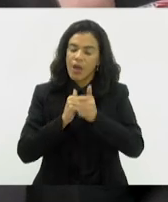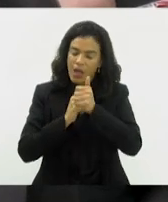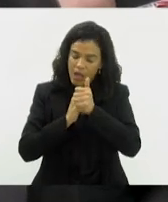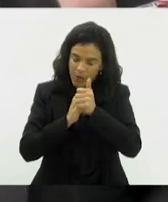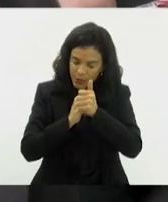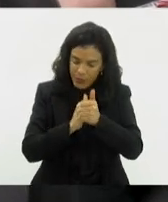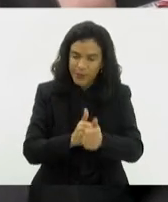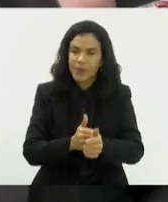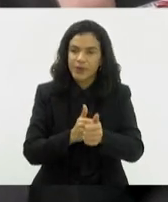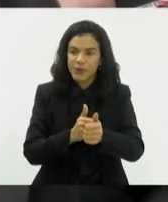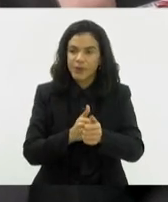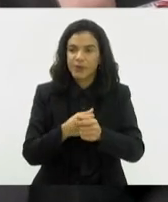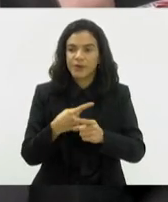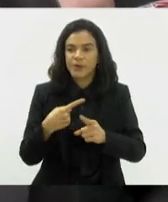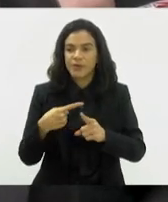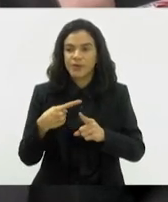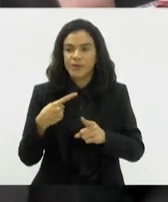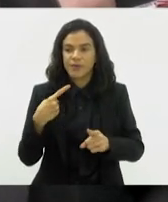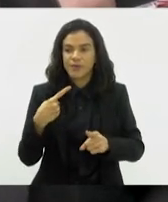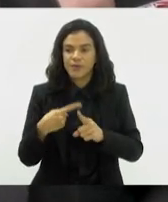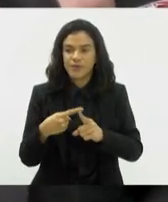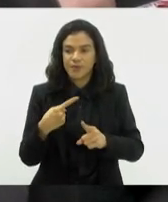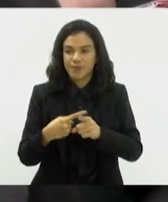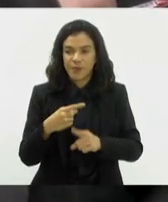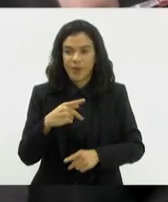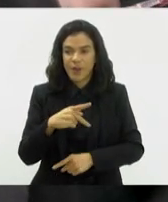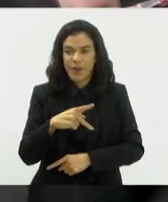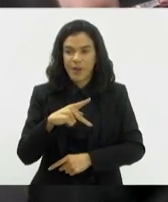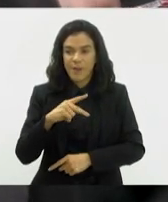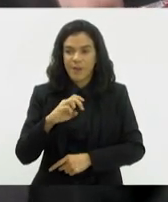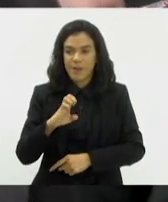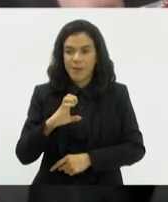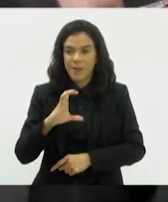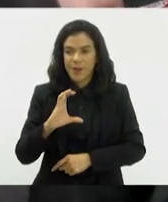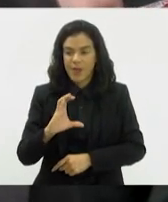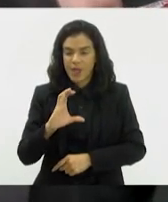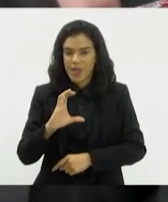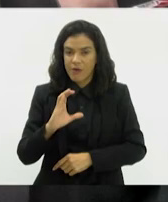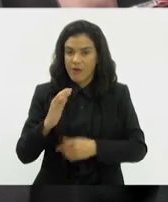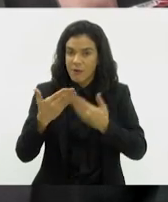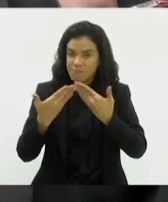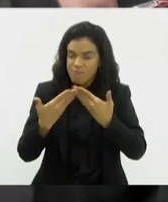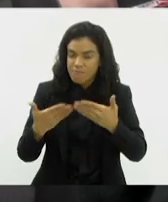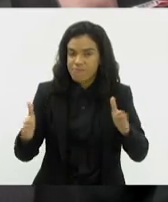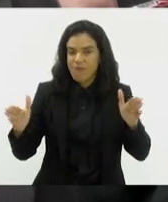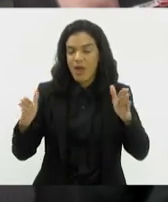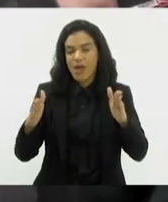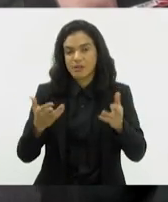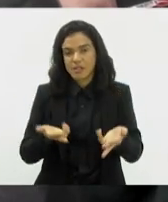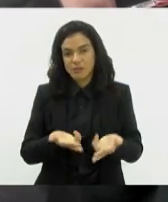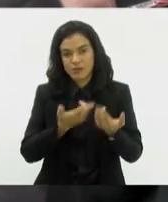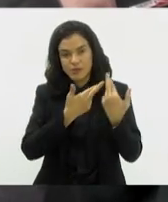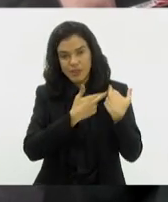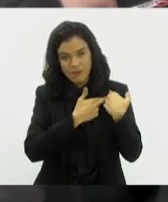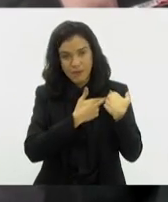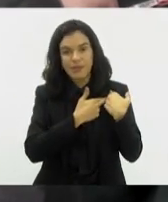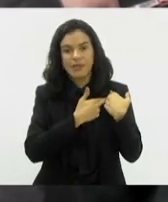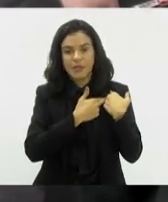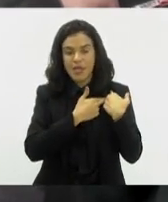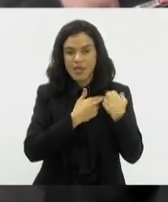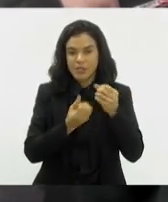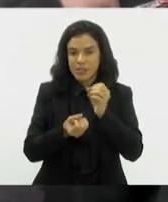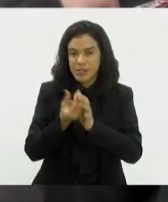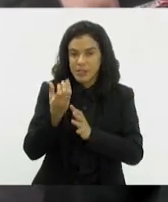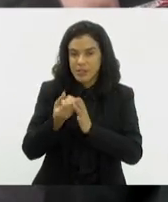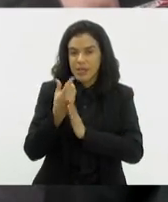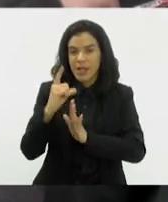acompanho, porque a PEC vai dar mais abrangência às nossas competências